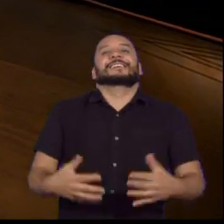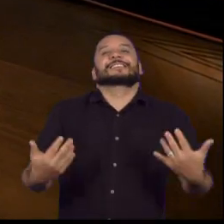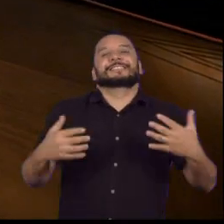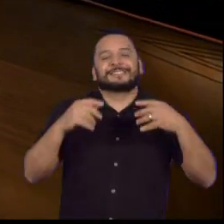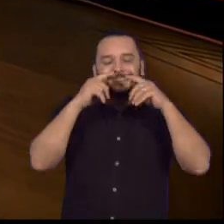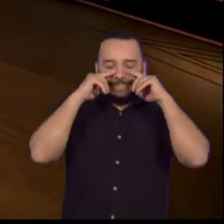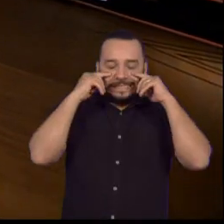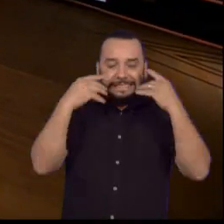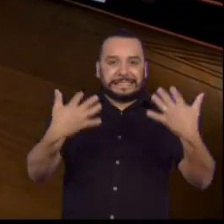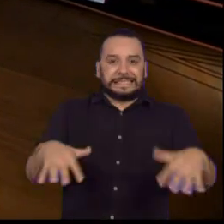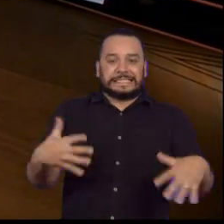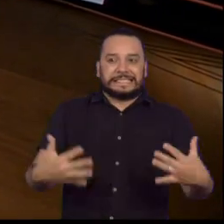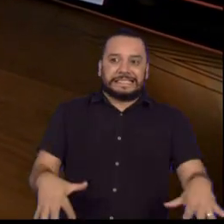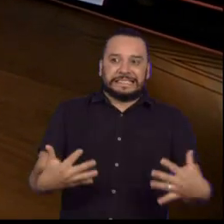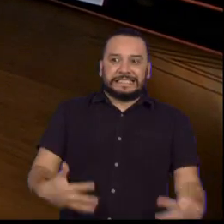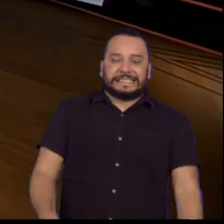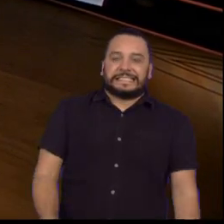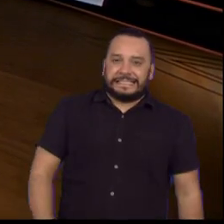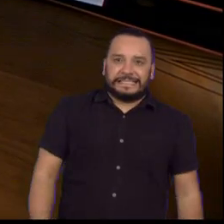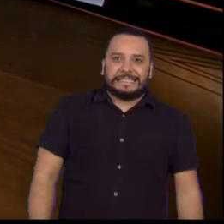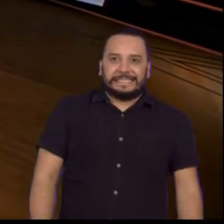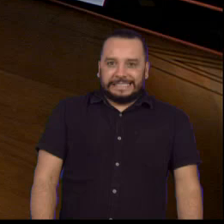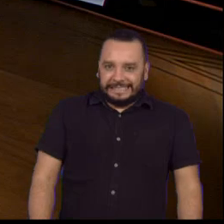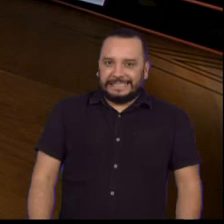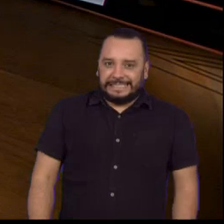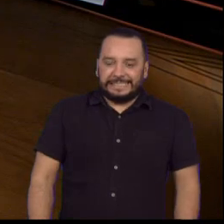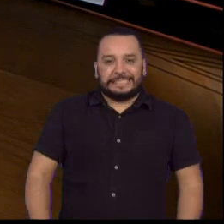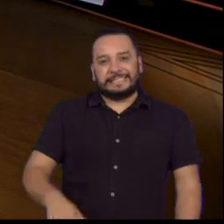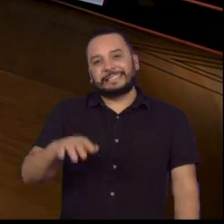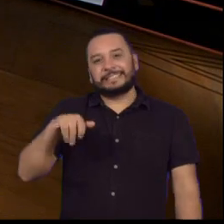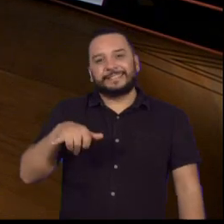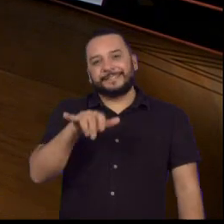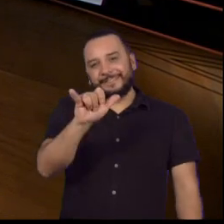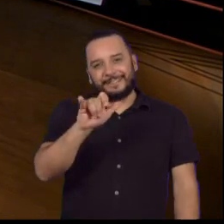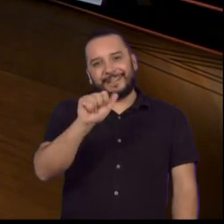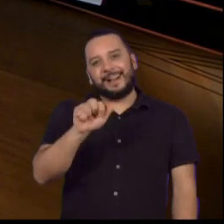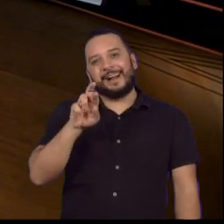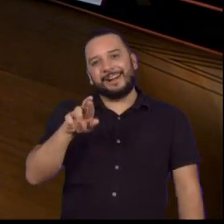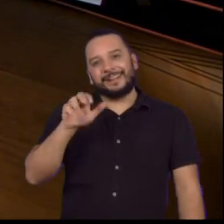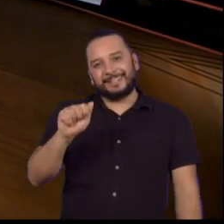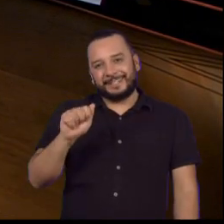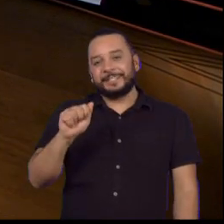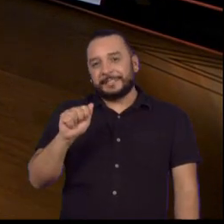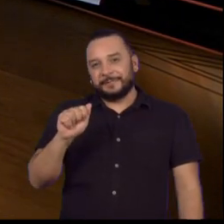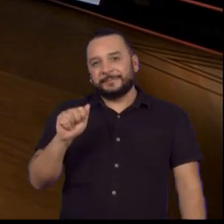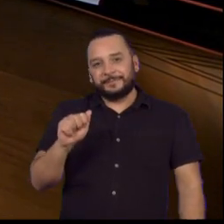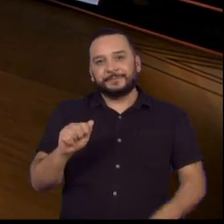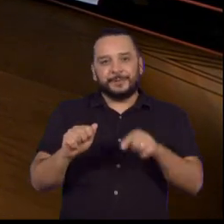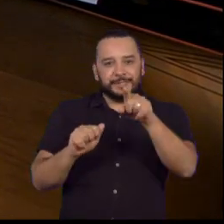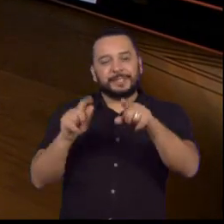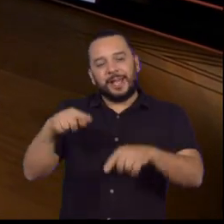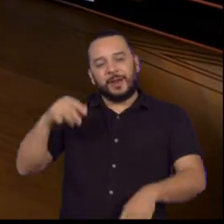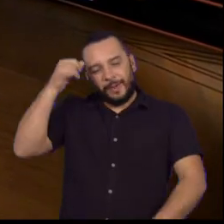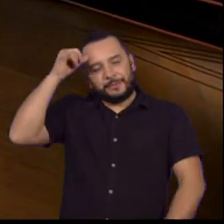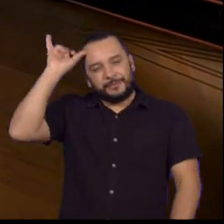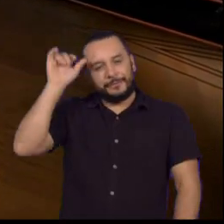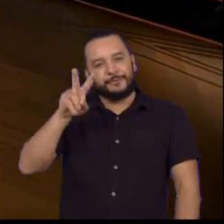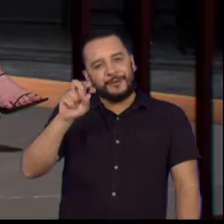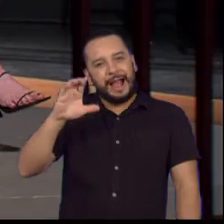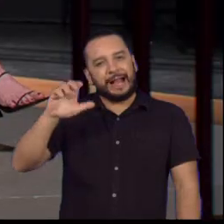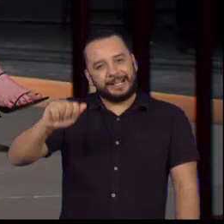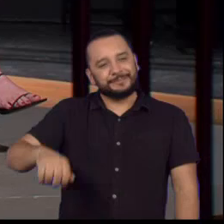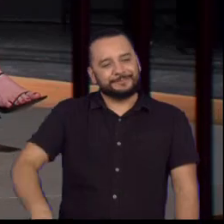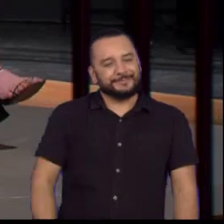Ai, meu Deus. Aí. Olha, Yara, você... Eu só não vou te chamar de vaca, que eu estou no ar. Olha o que